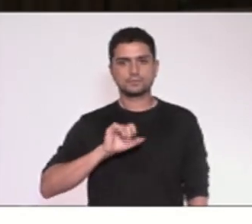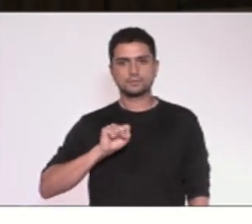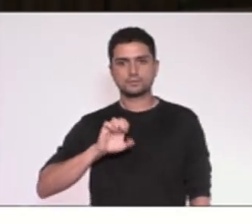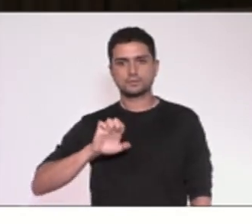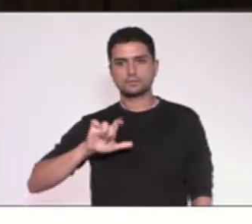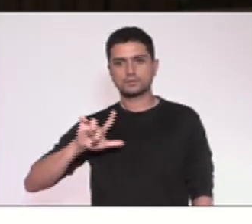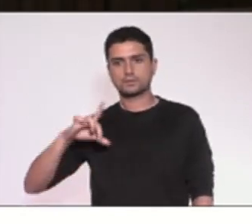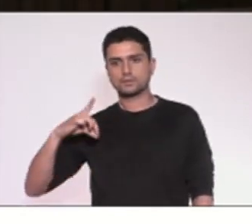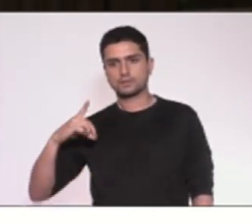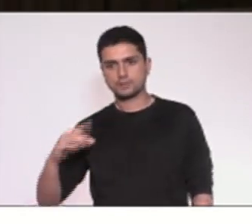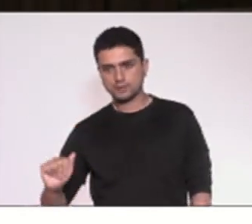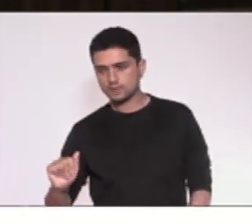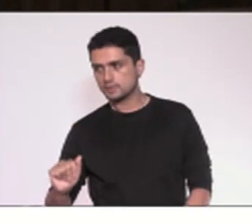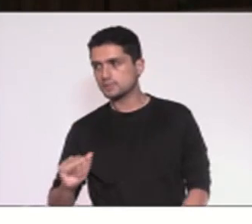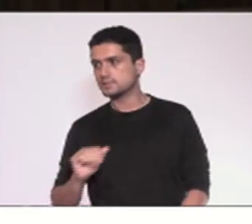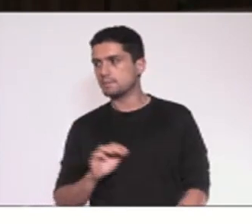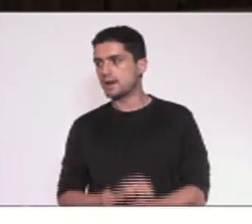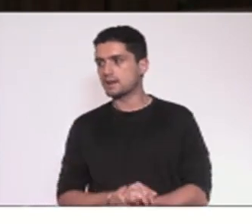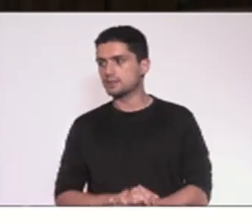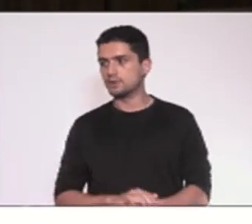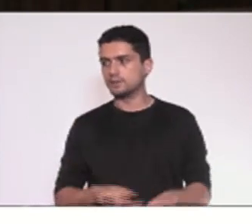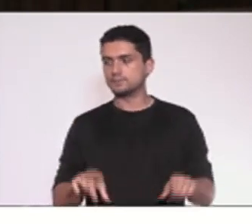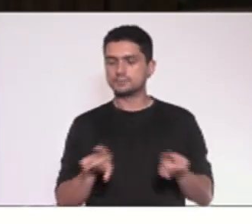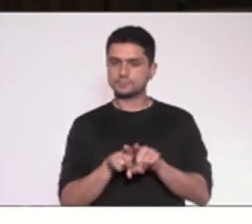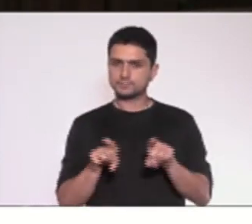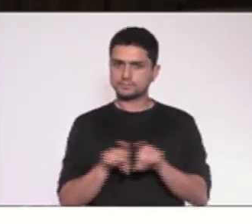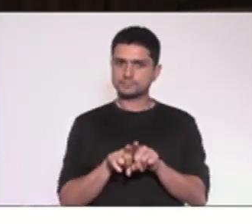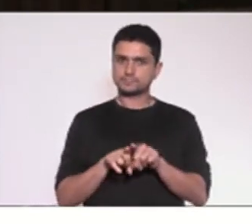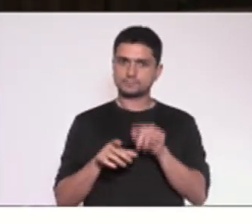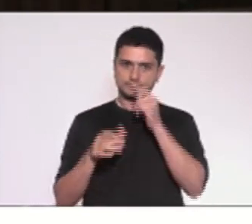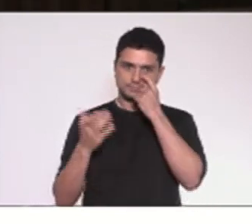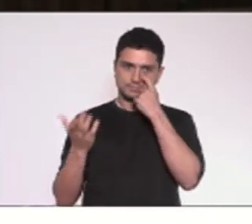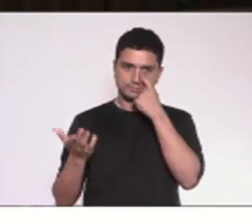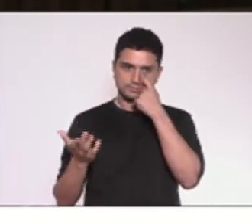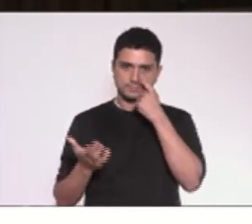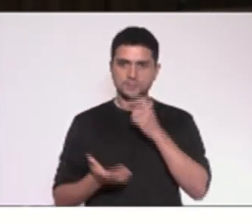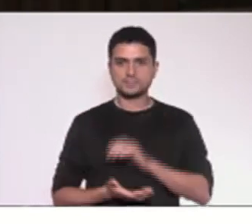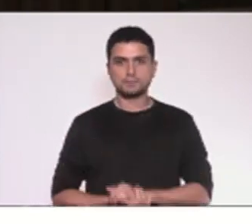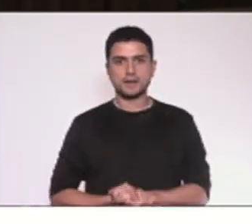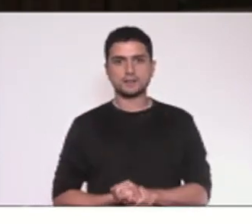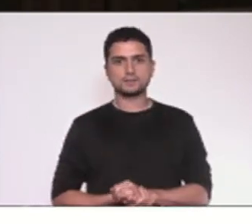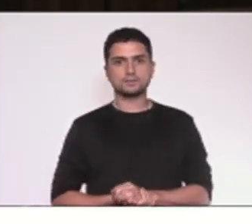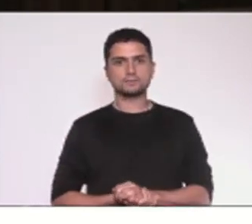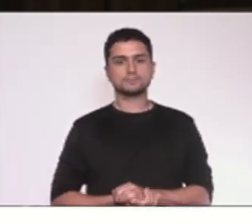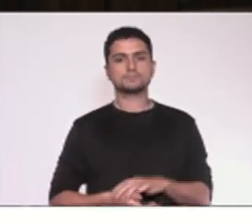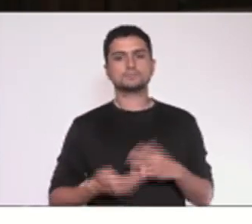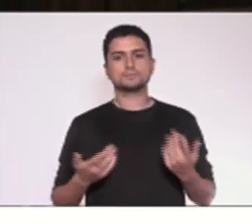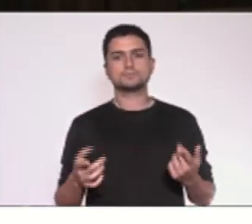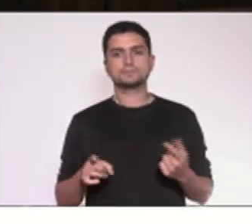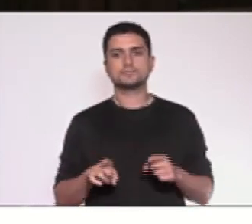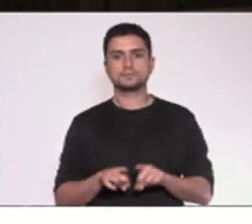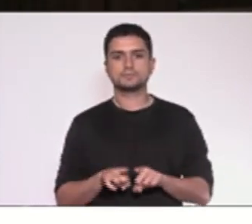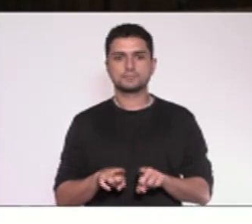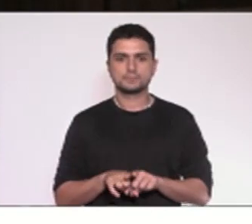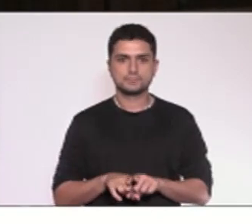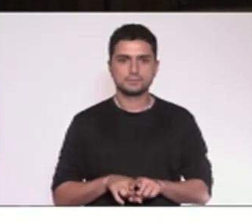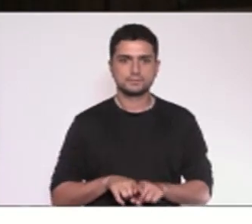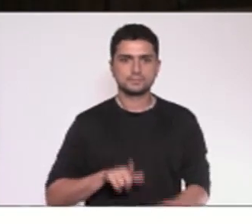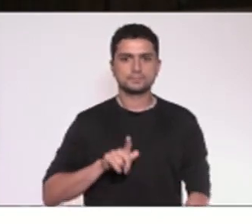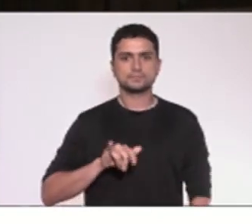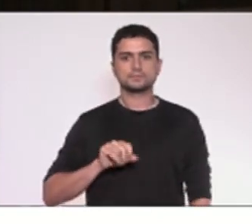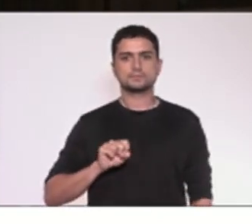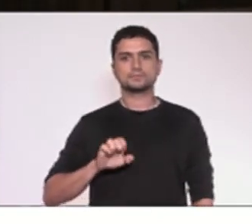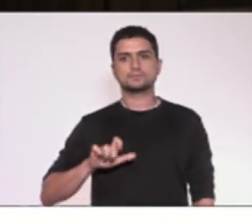mesma forma. Excelentíssimos integrantes do Conselho de Segurança do Estado. Excelentíssima Gisele